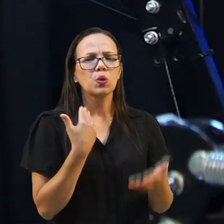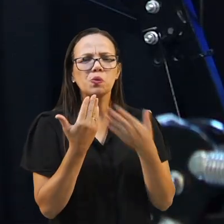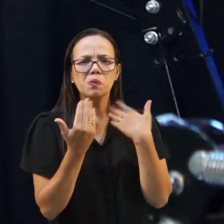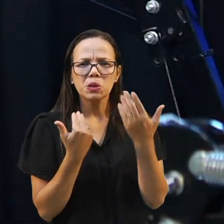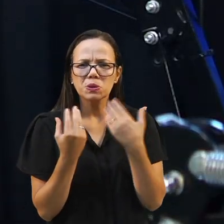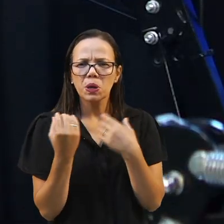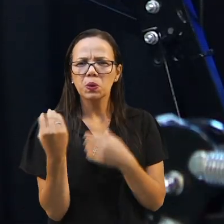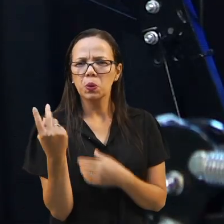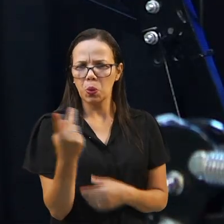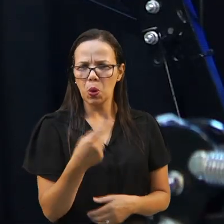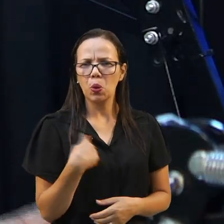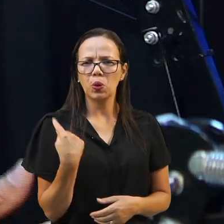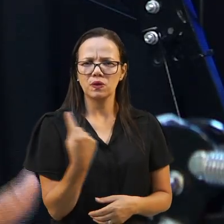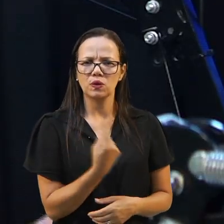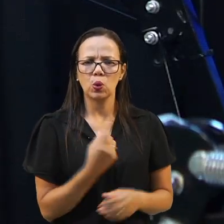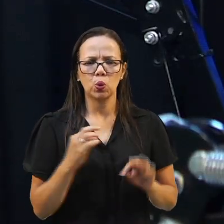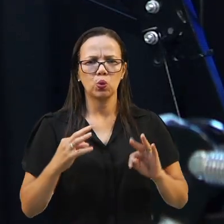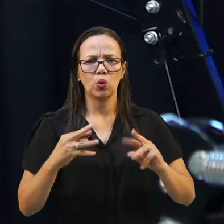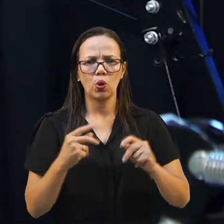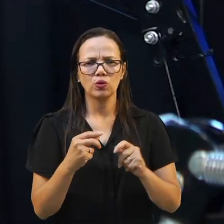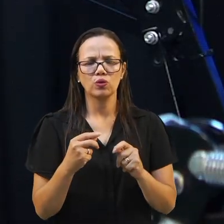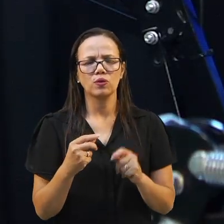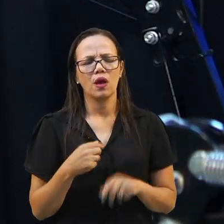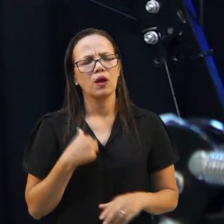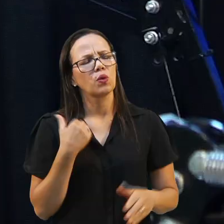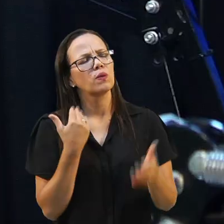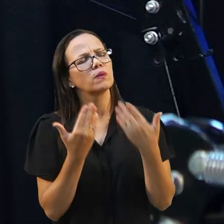casal, com